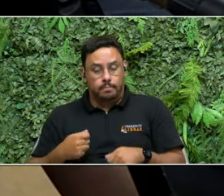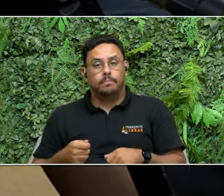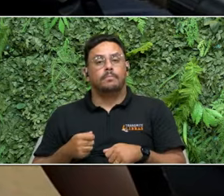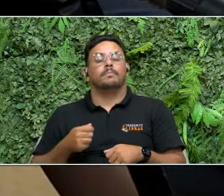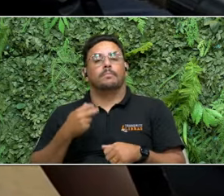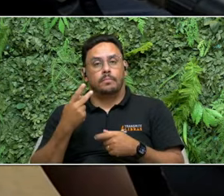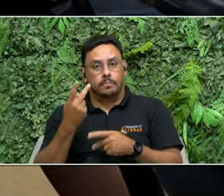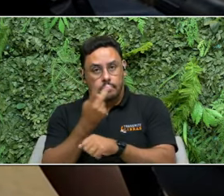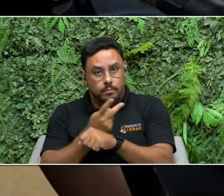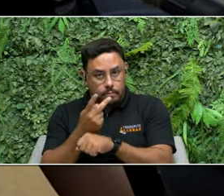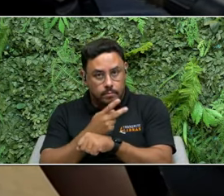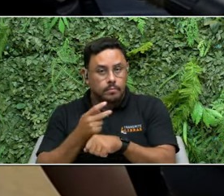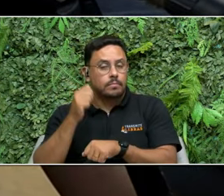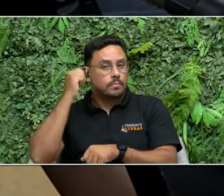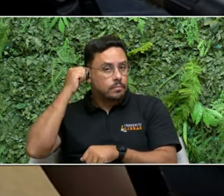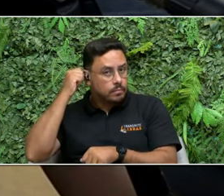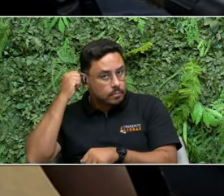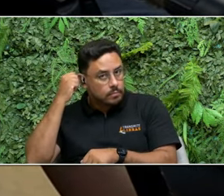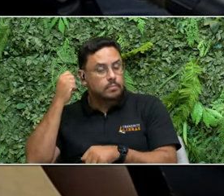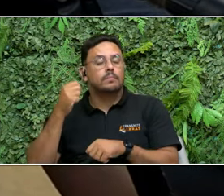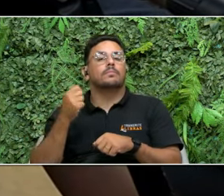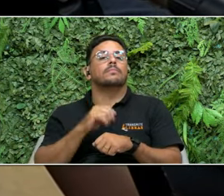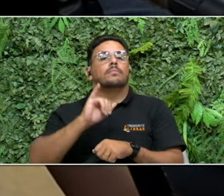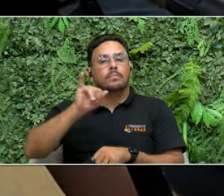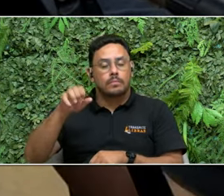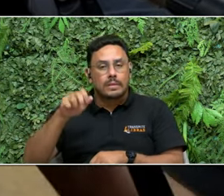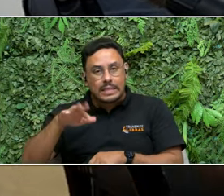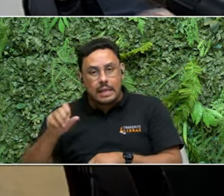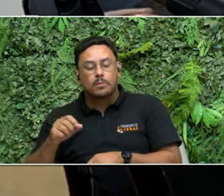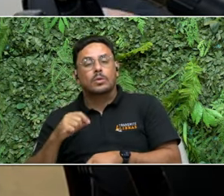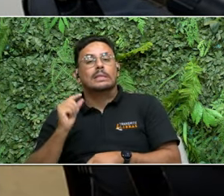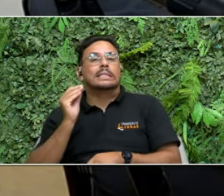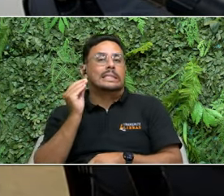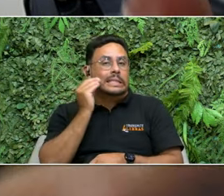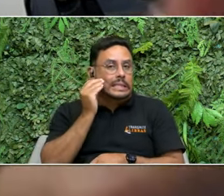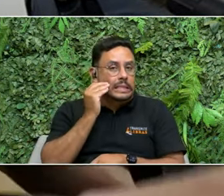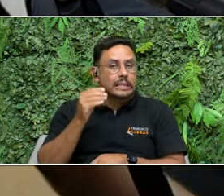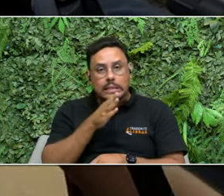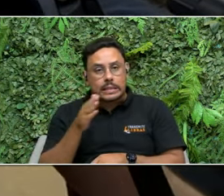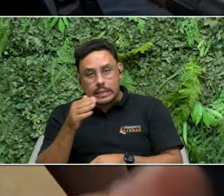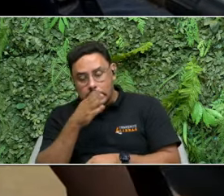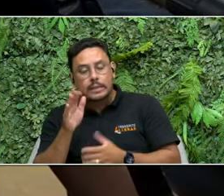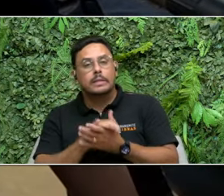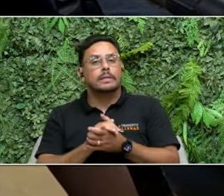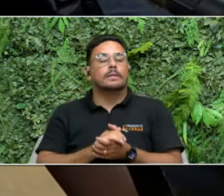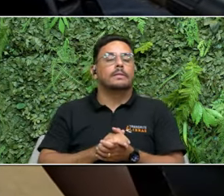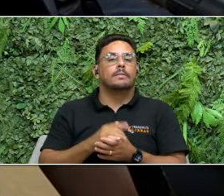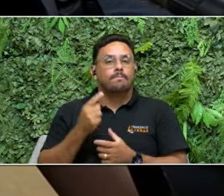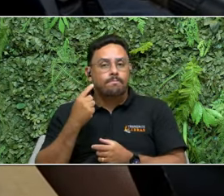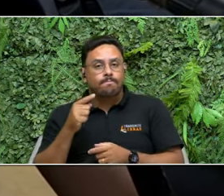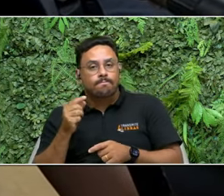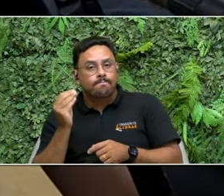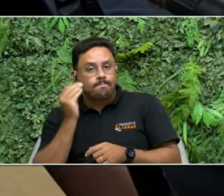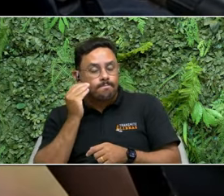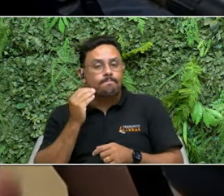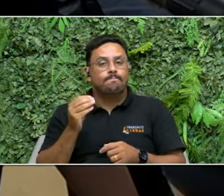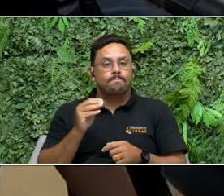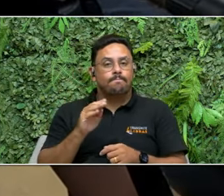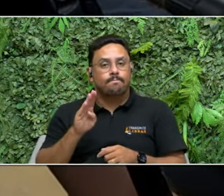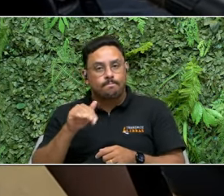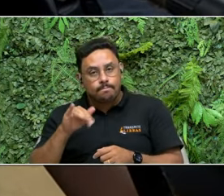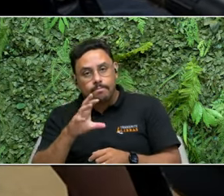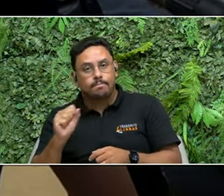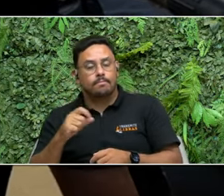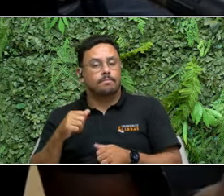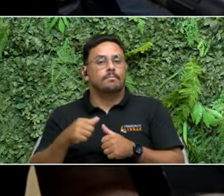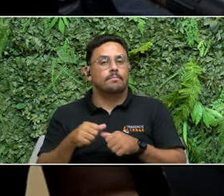orelha É principalmente dessa saída de bola gemerson Tentou um drible aqui se se eu tô enganado me corrijam no próprio Mateus Pereira você não faz isso